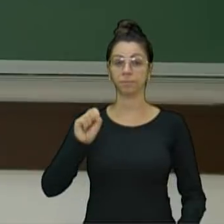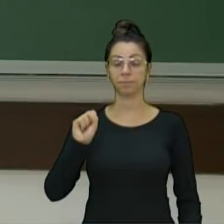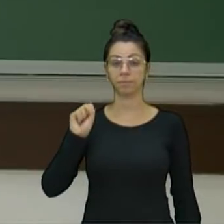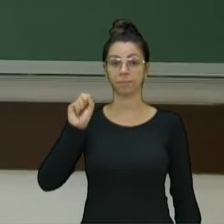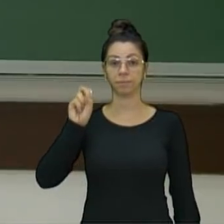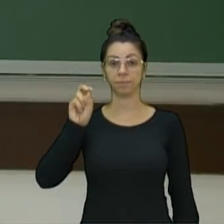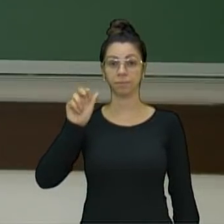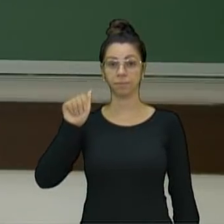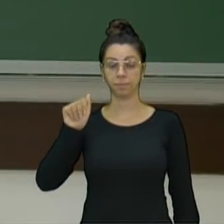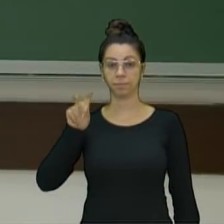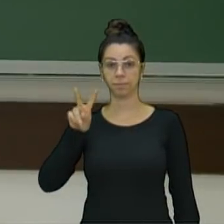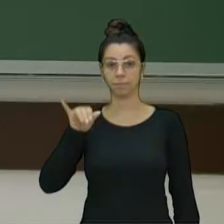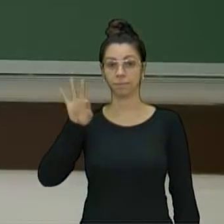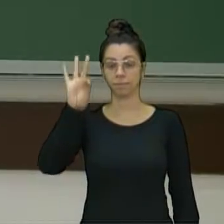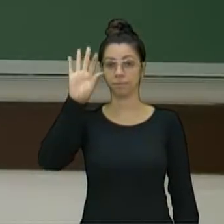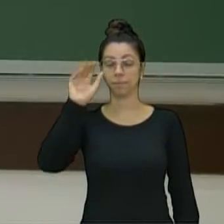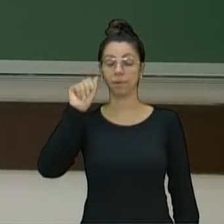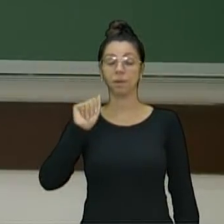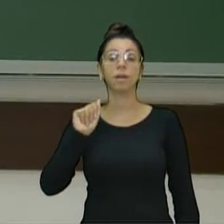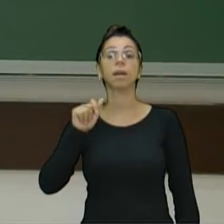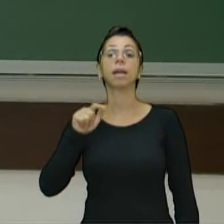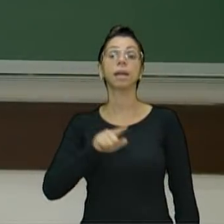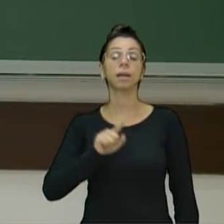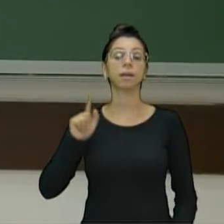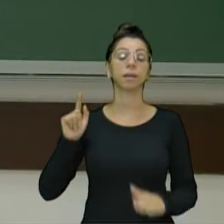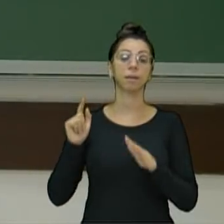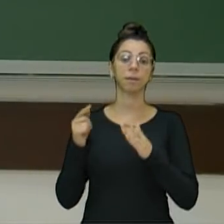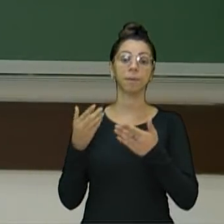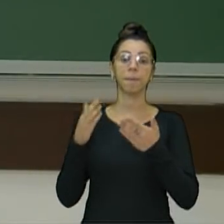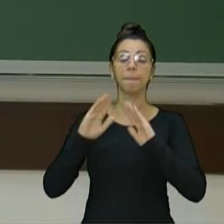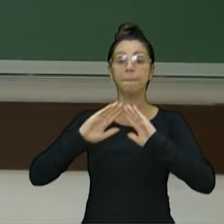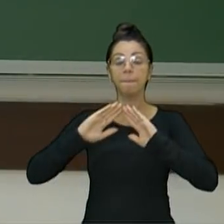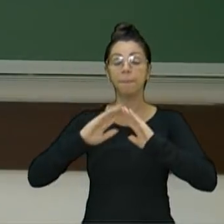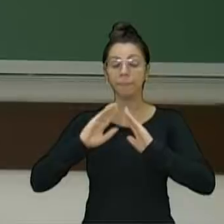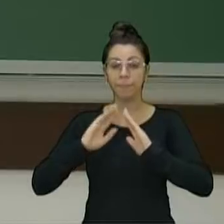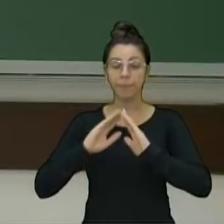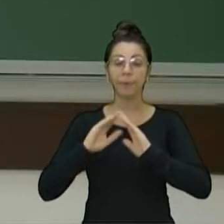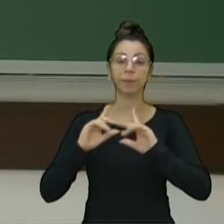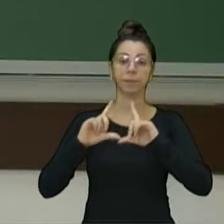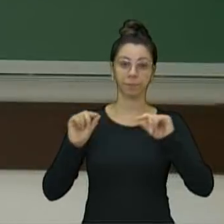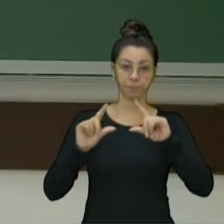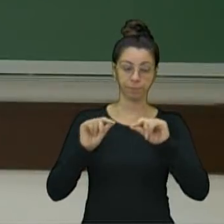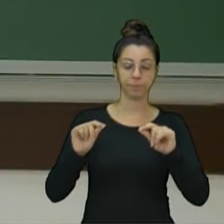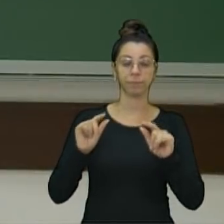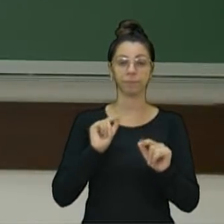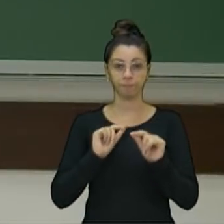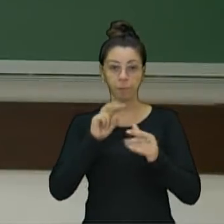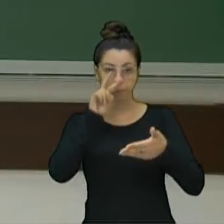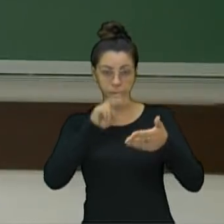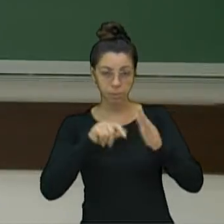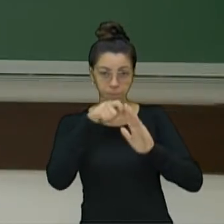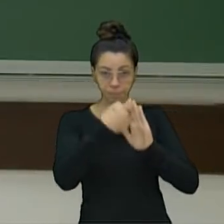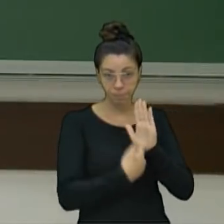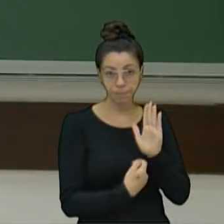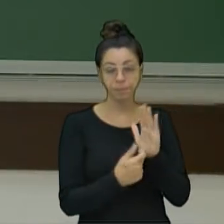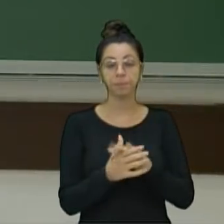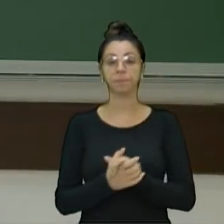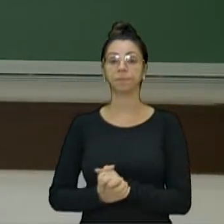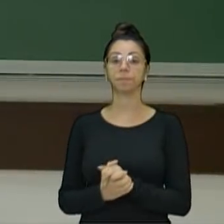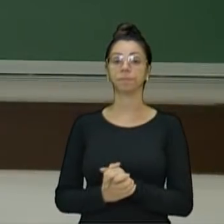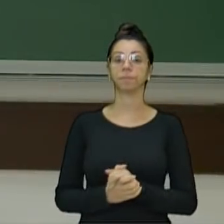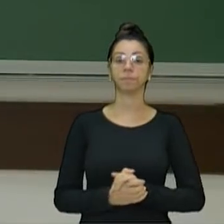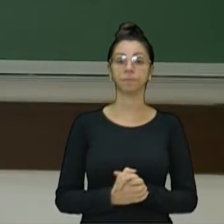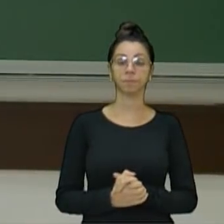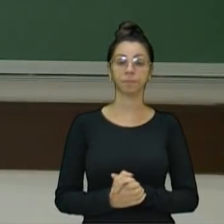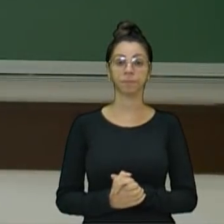de Mumbai e ela conta aqui para nós uma lembrança de infância dela. Vamos ler o texto? Venham comigo então, ó.